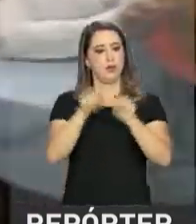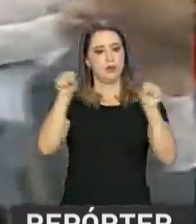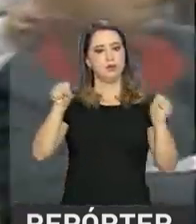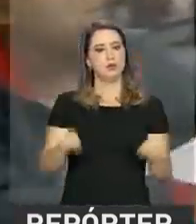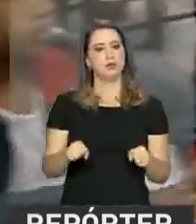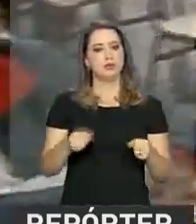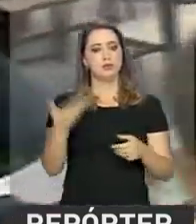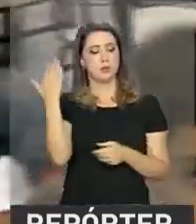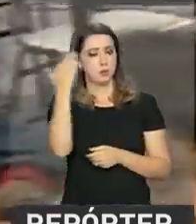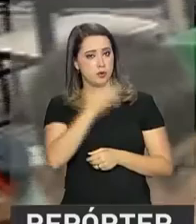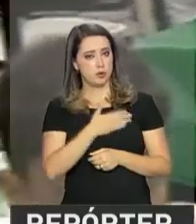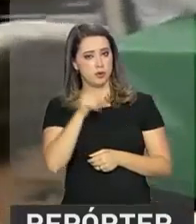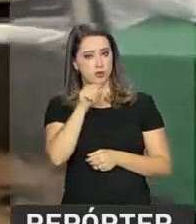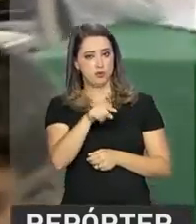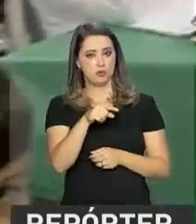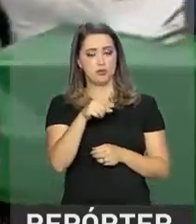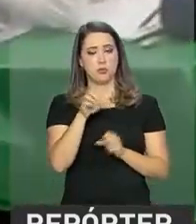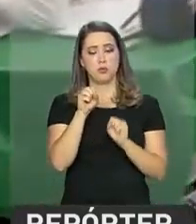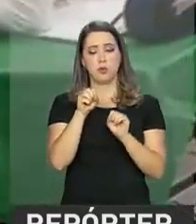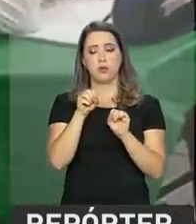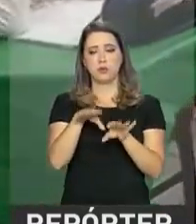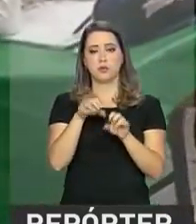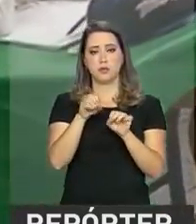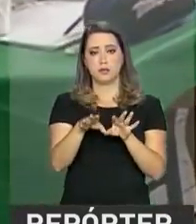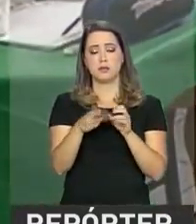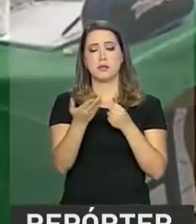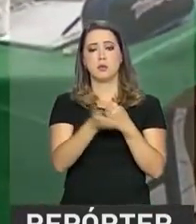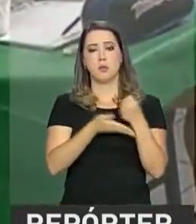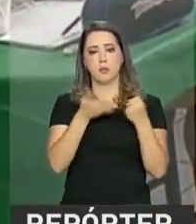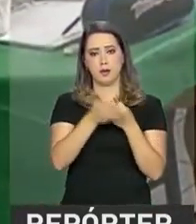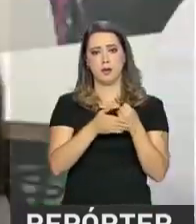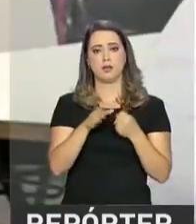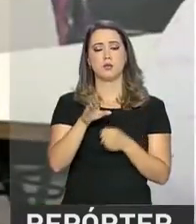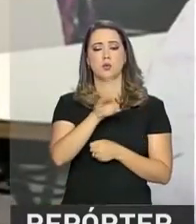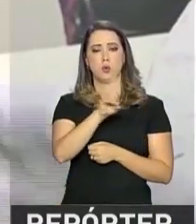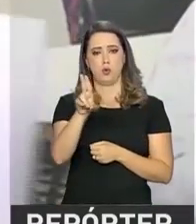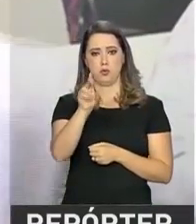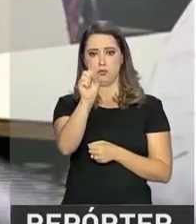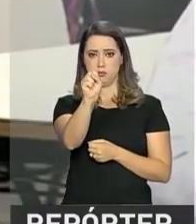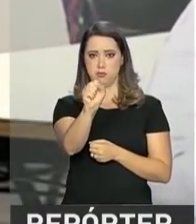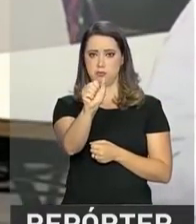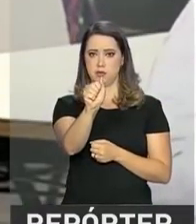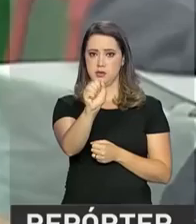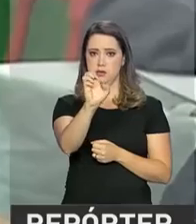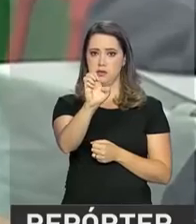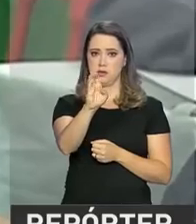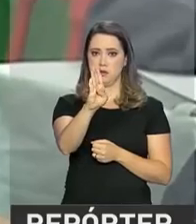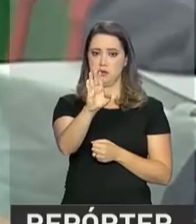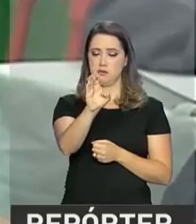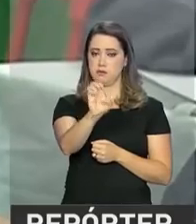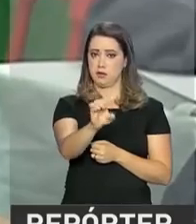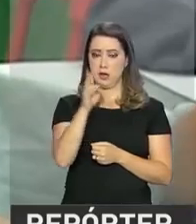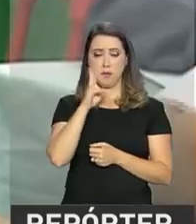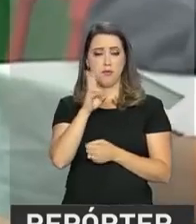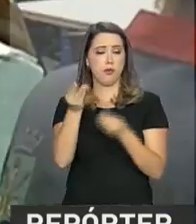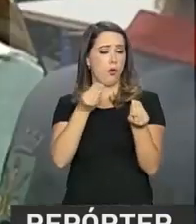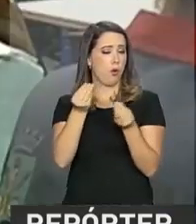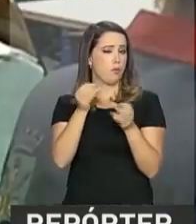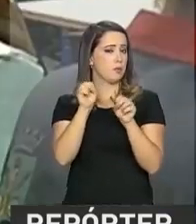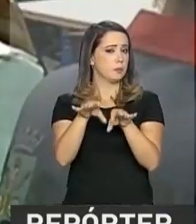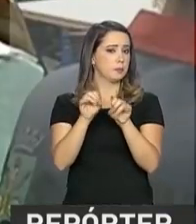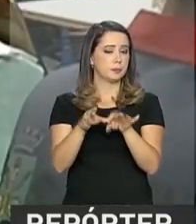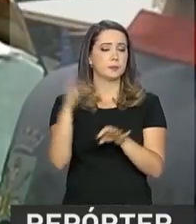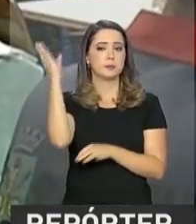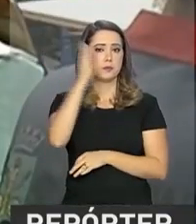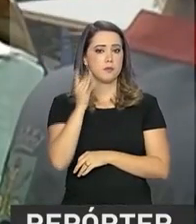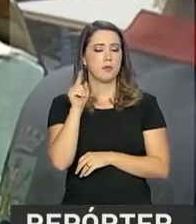avaliação da Educação Básica saeb é um dos principais instrumentos para verificar a qualidade do ensino no Brasil e é